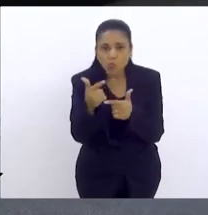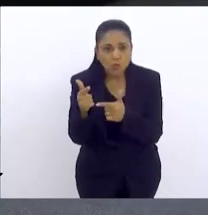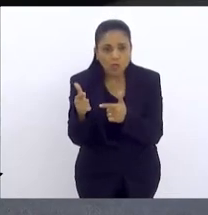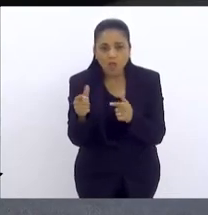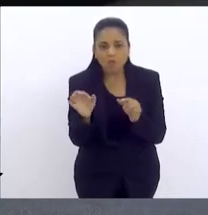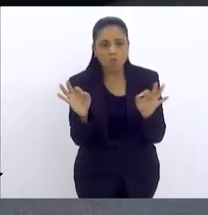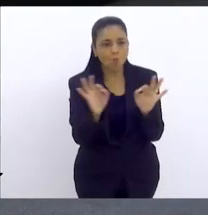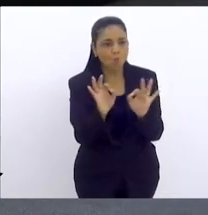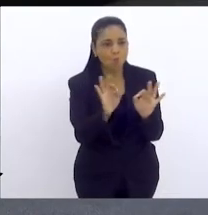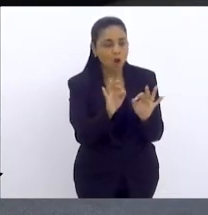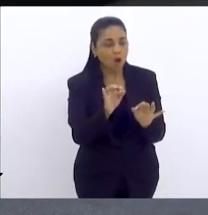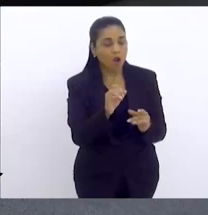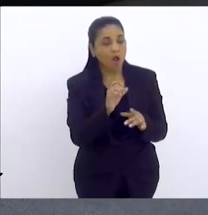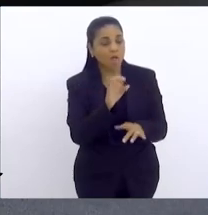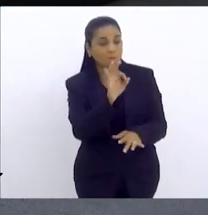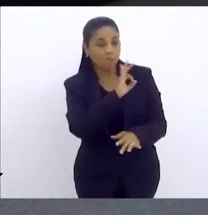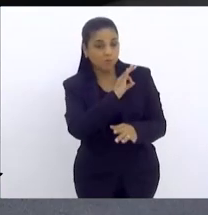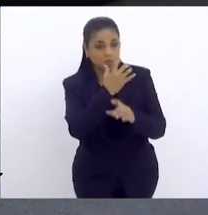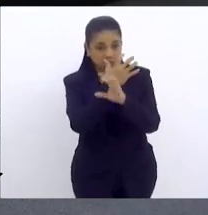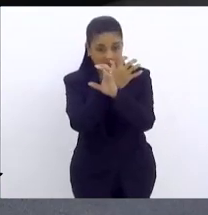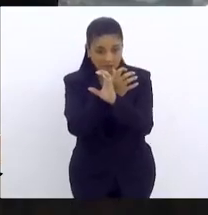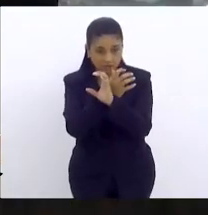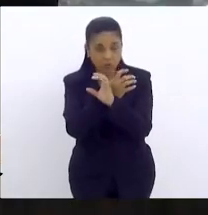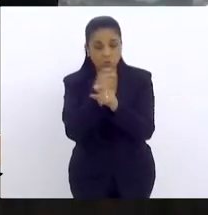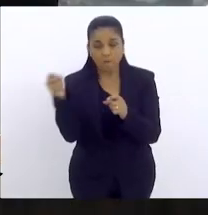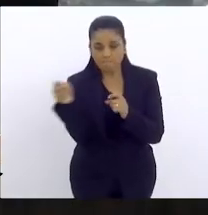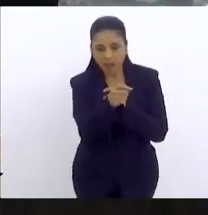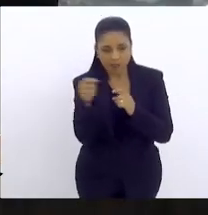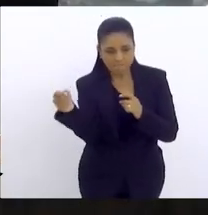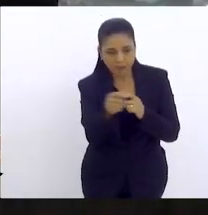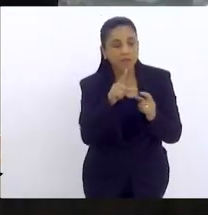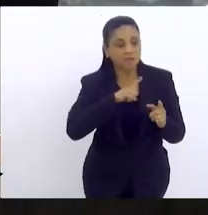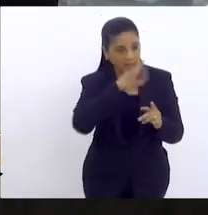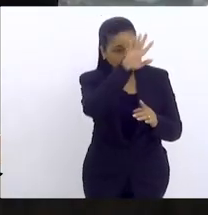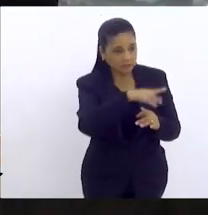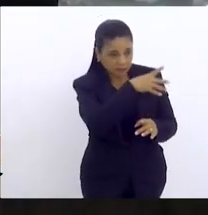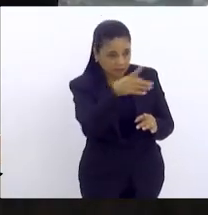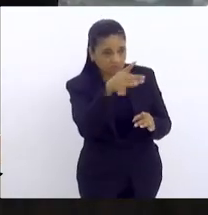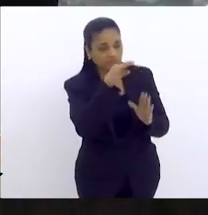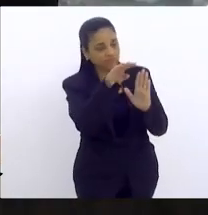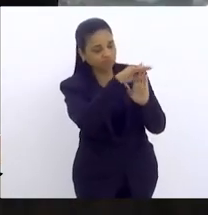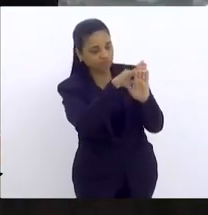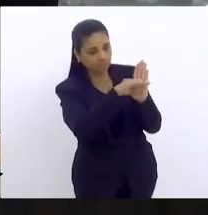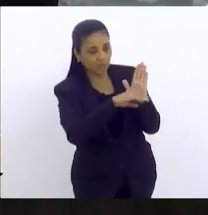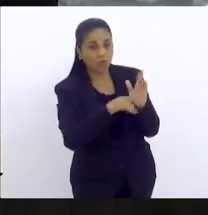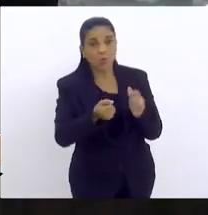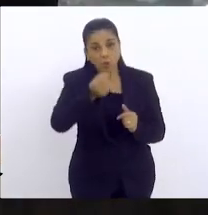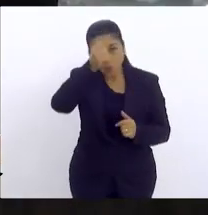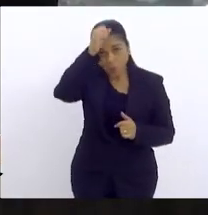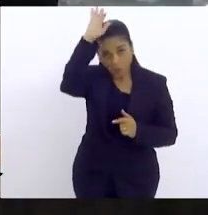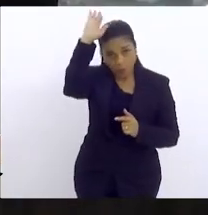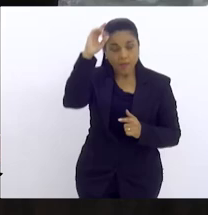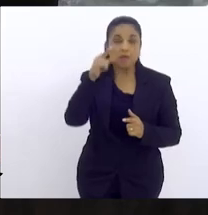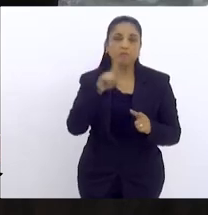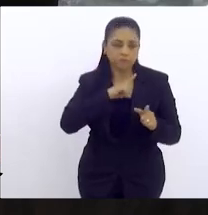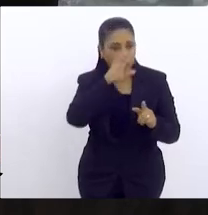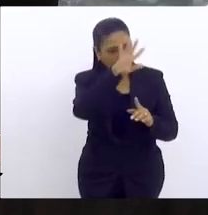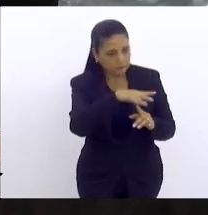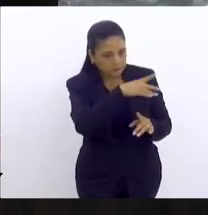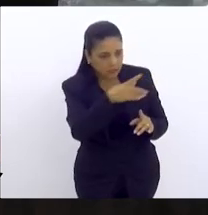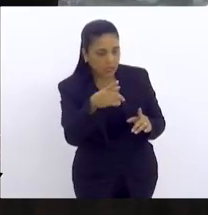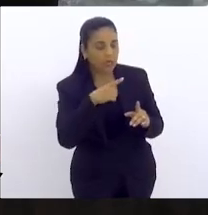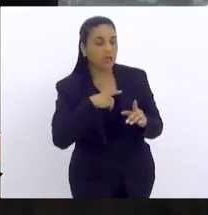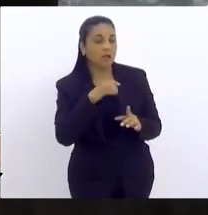você olha a polícia civil não tem efetivo mas tem escala você olha o bombeiro não ter efetivo mas tem escala você olha a polícia